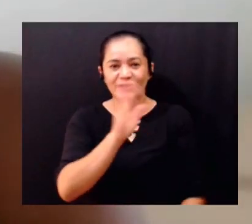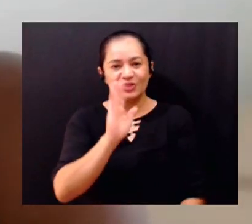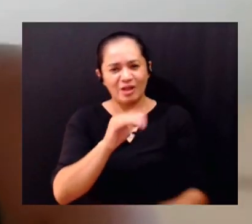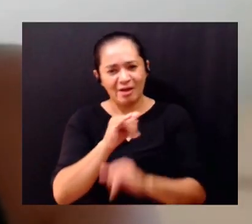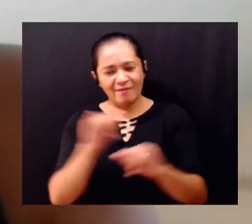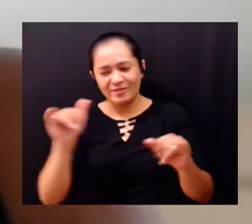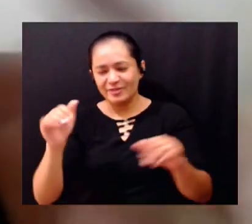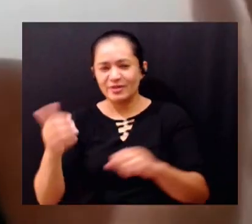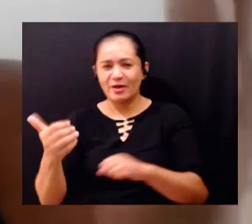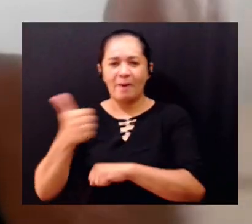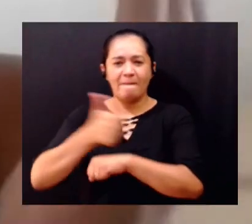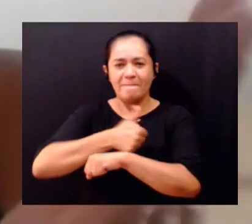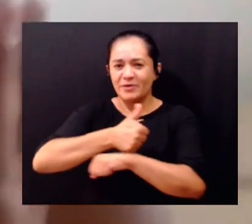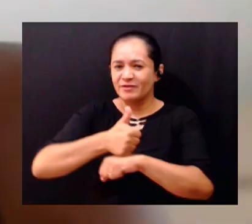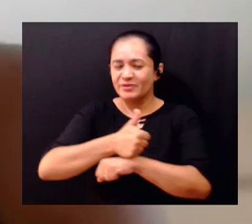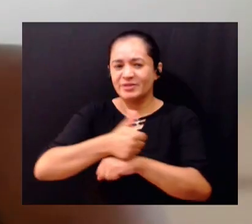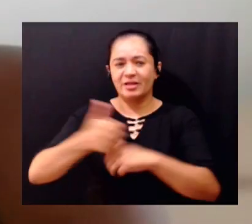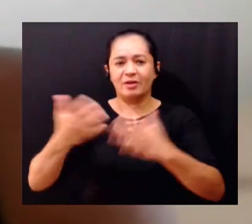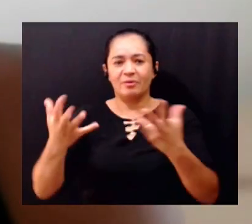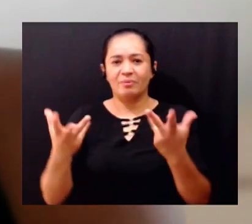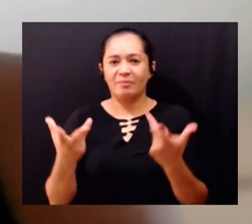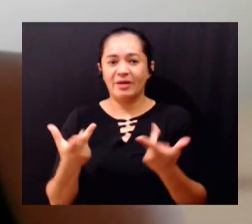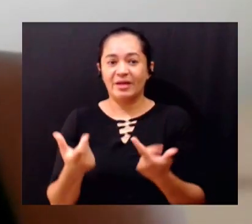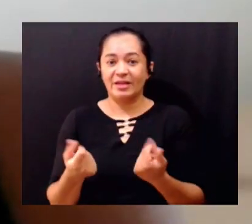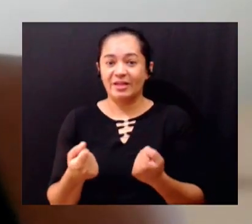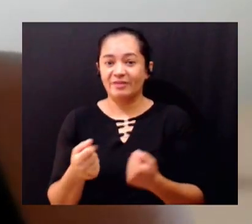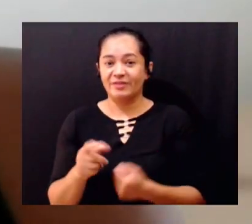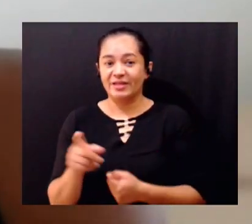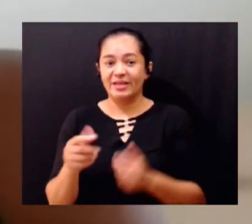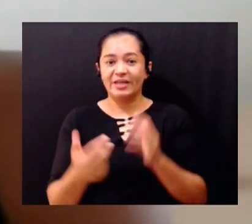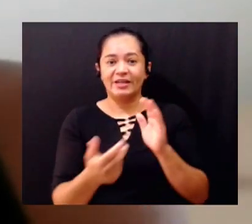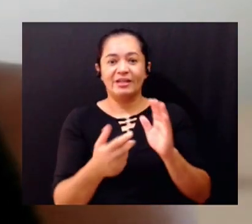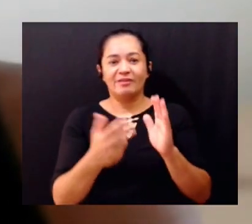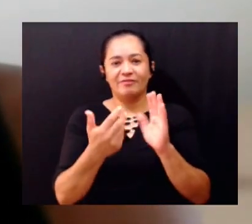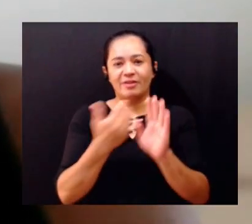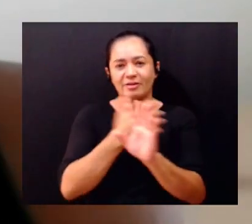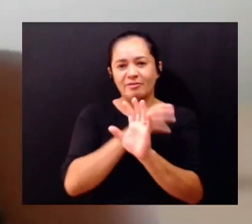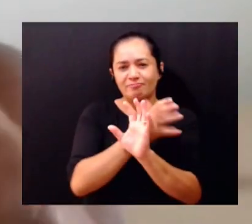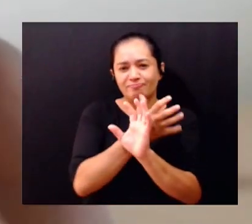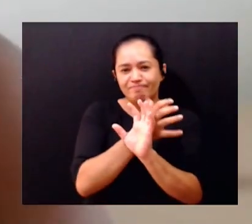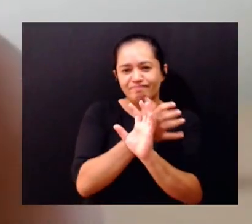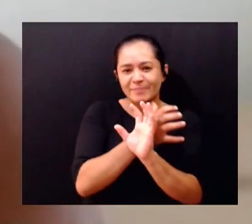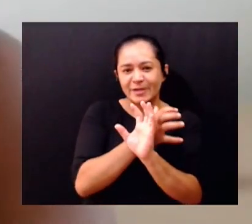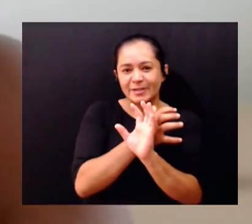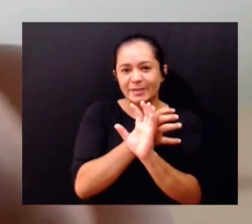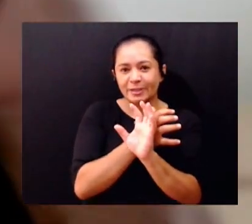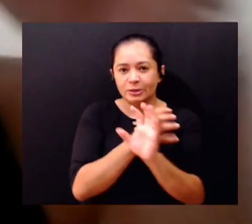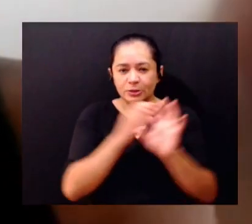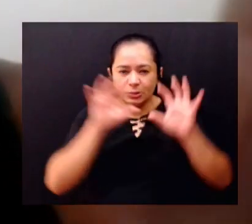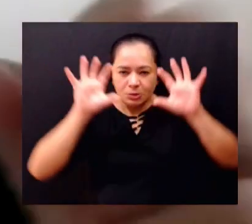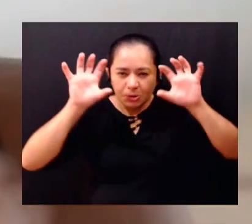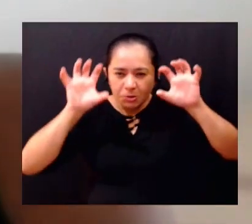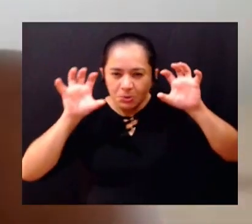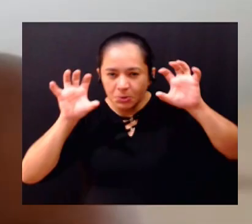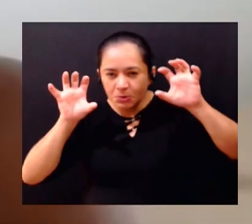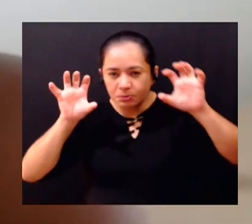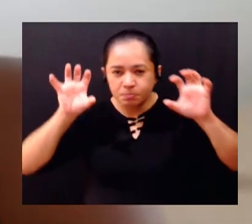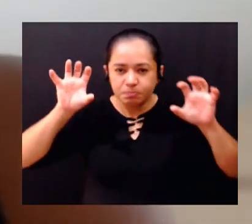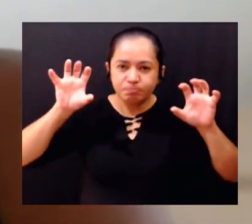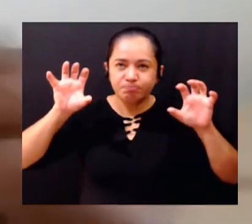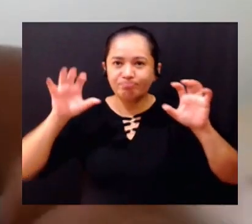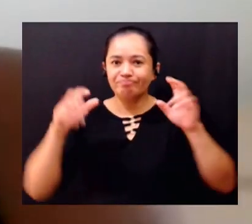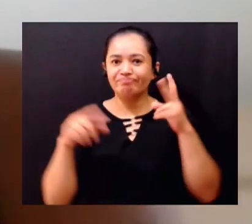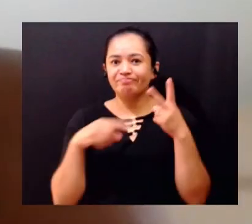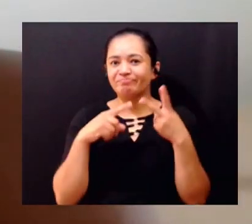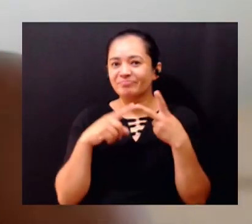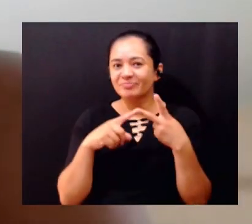tanto tempo. O Dálcio entrou com caricaturas de escritores de terror, Bram Stoker, Alfred Hitchcock do